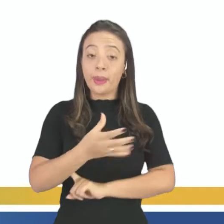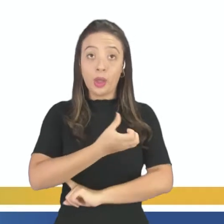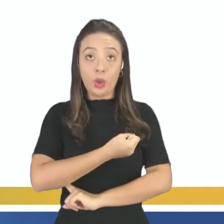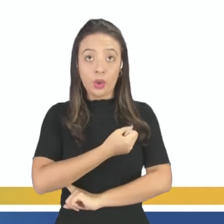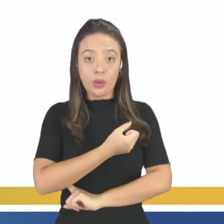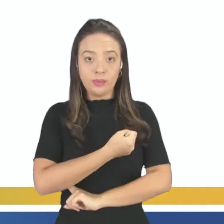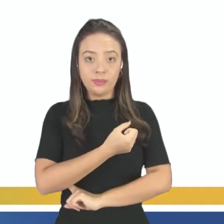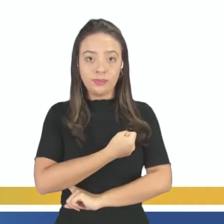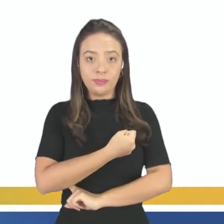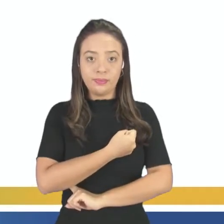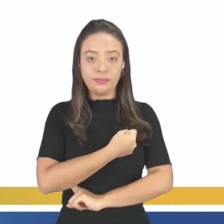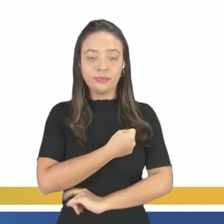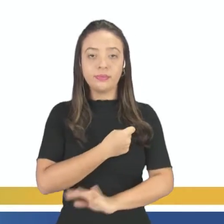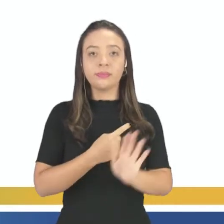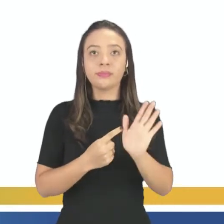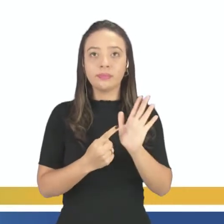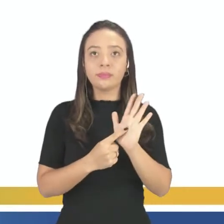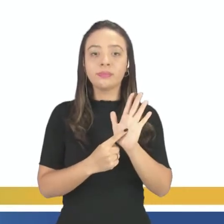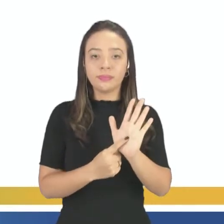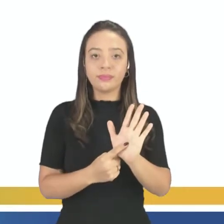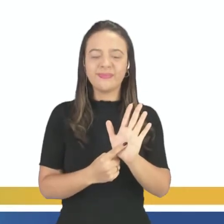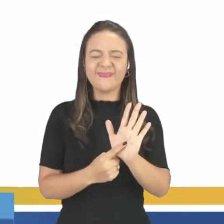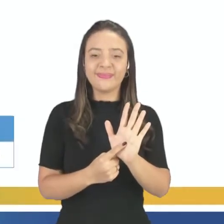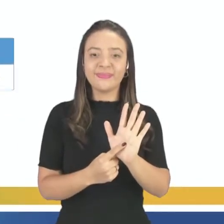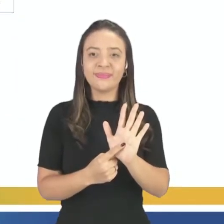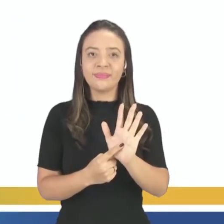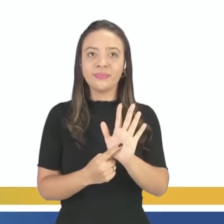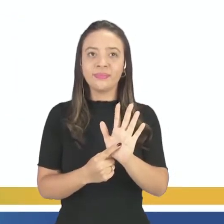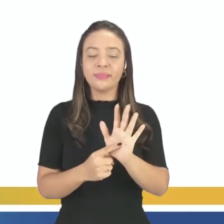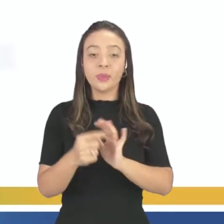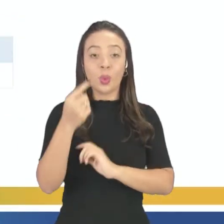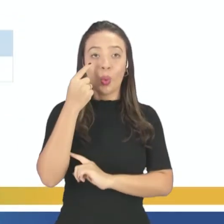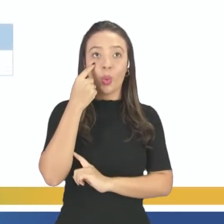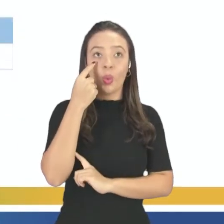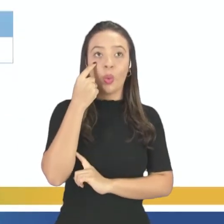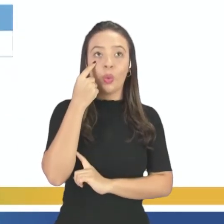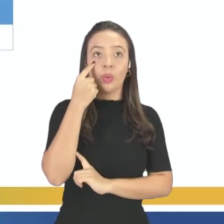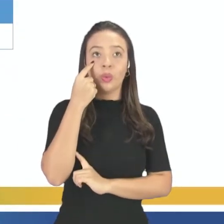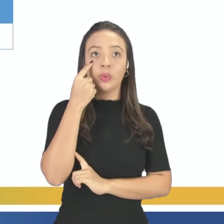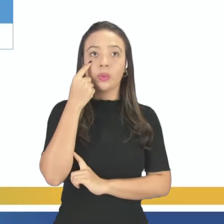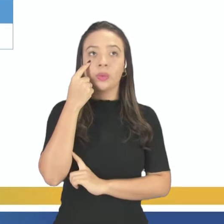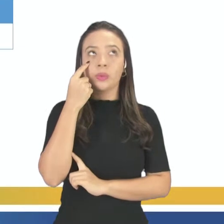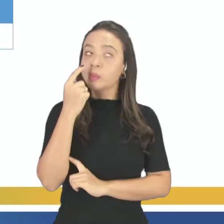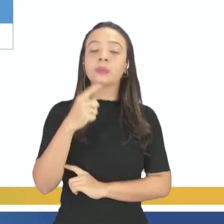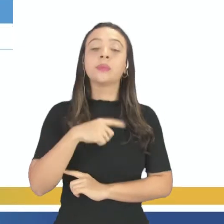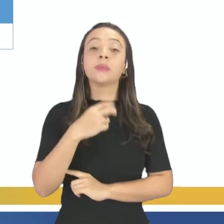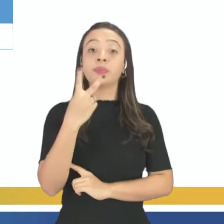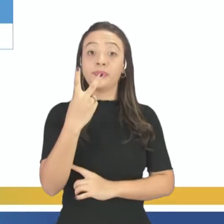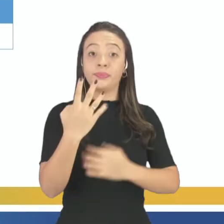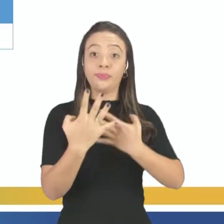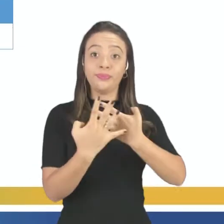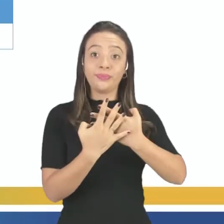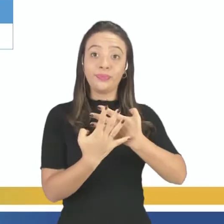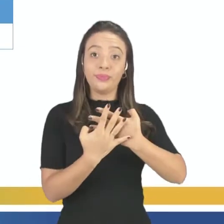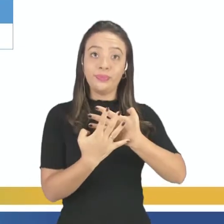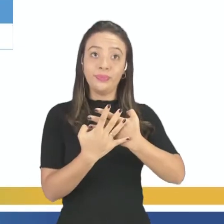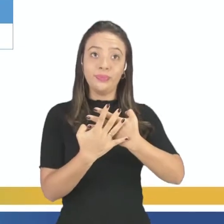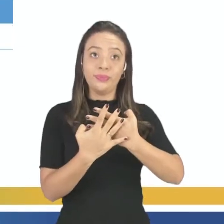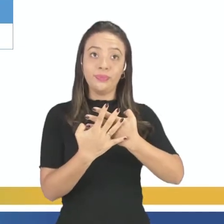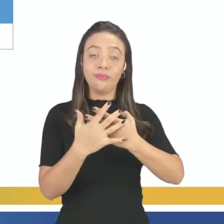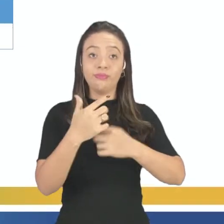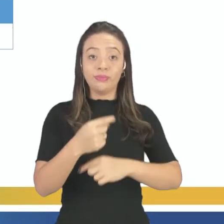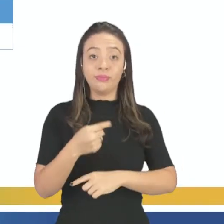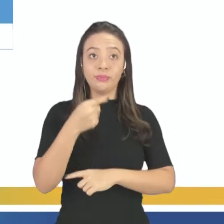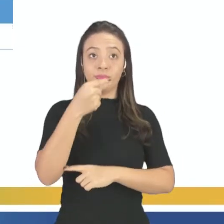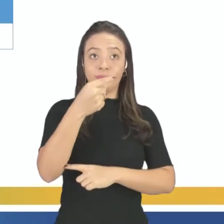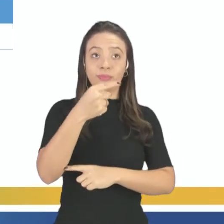a correspondência abaixo considerada. Então acompanhe aí que eu tenho duas tabelas. Em cima nós